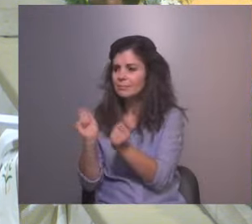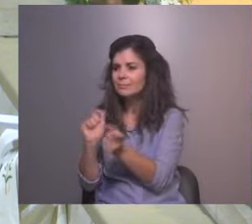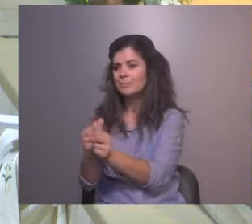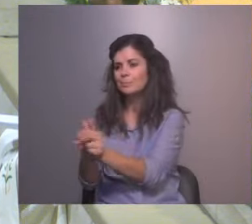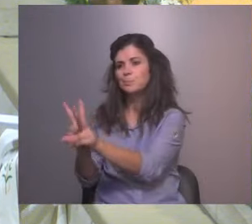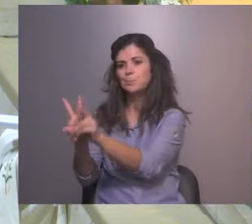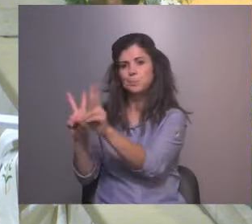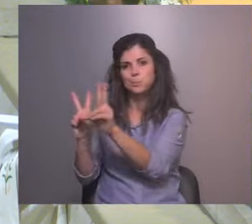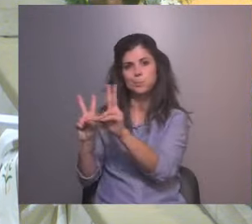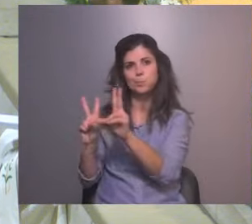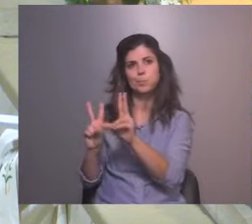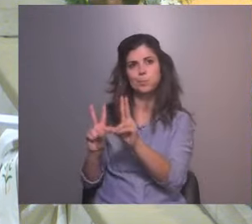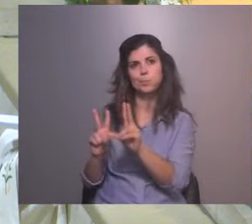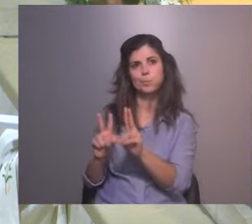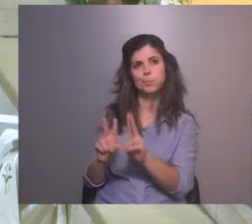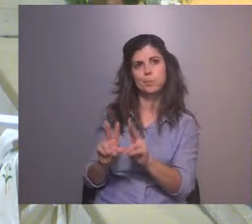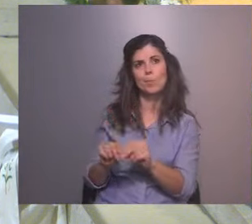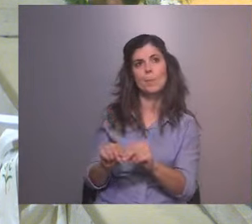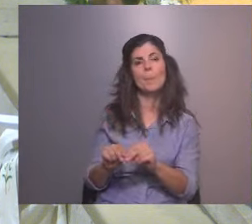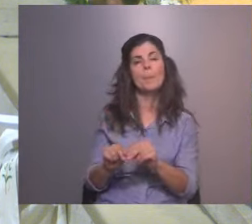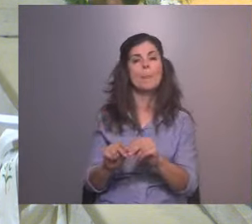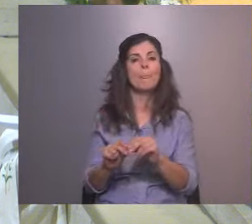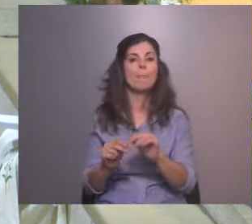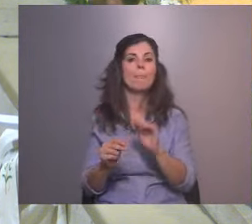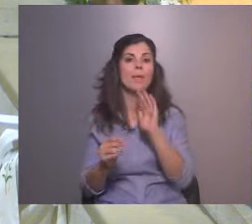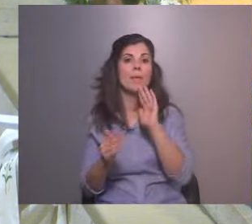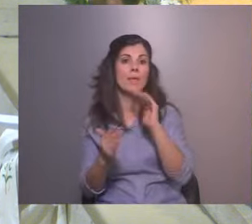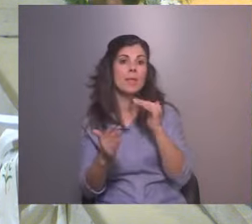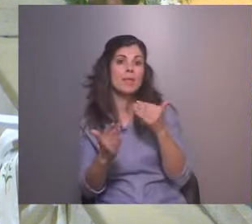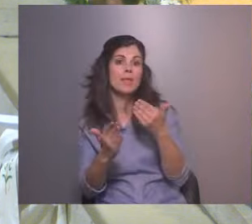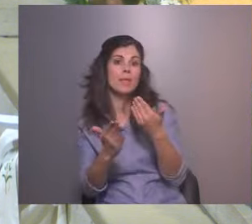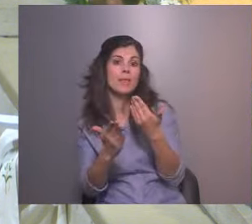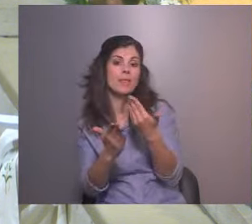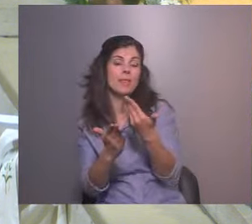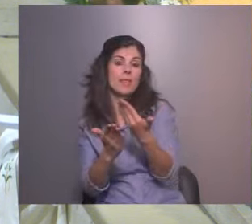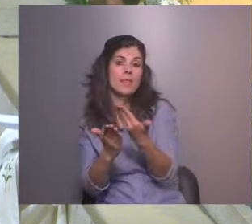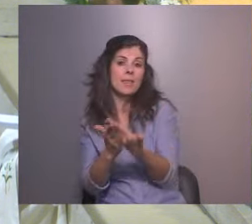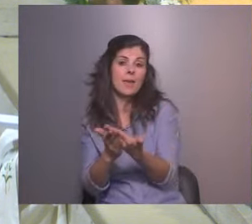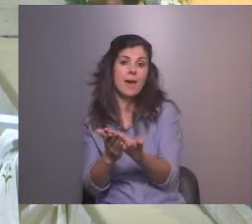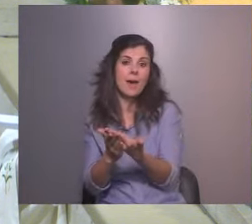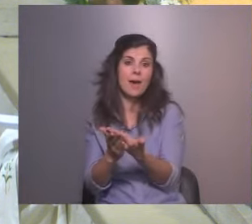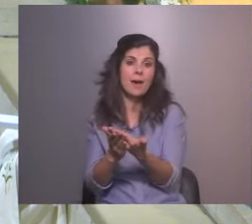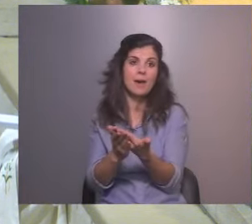Jesus, é por...